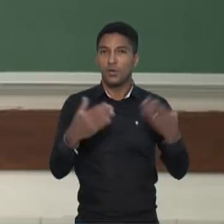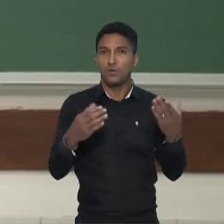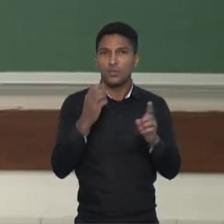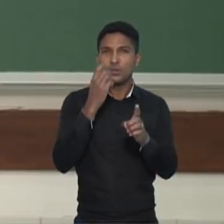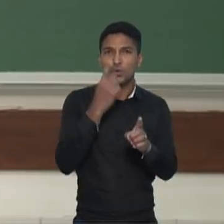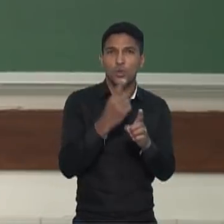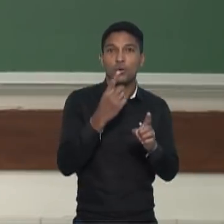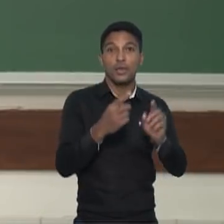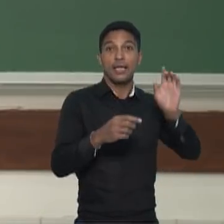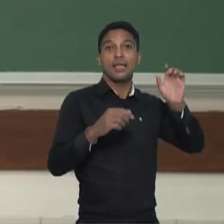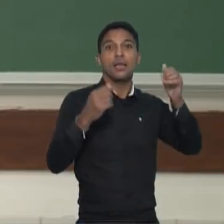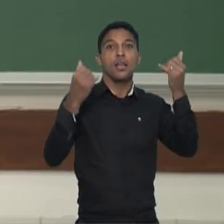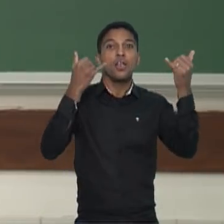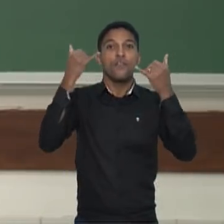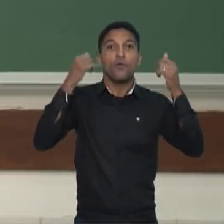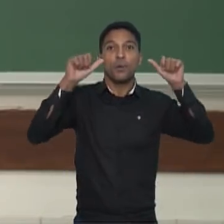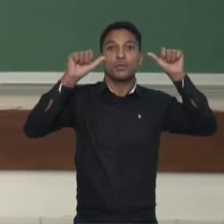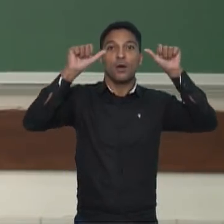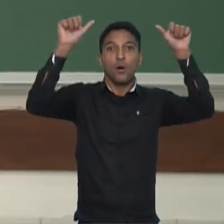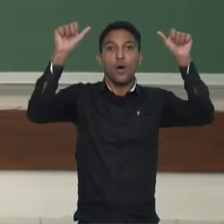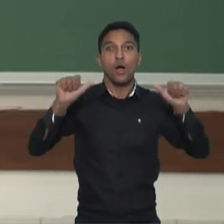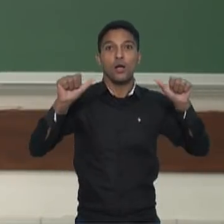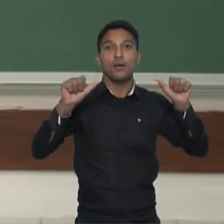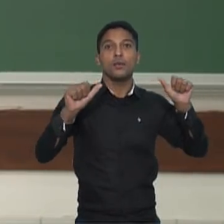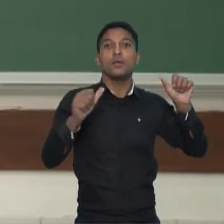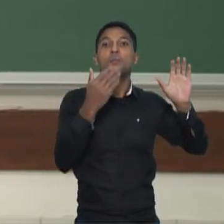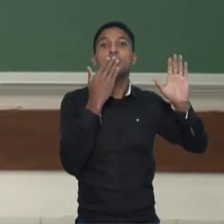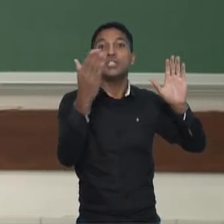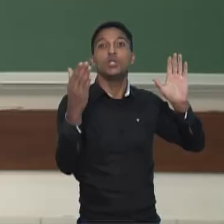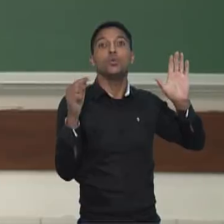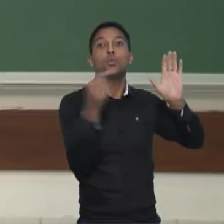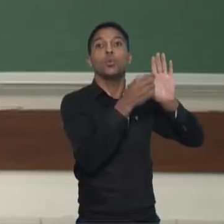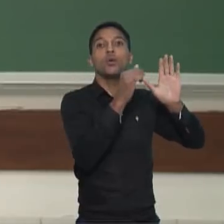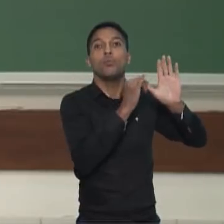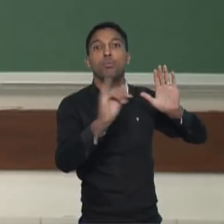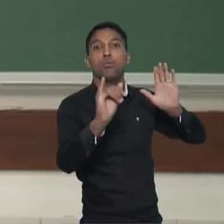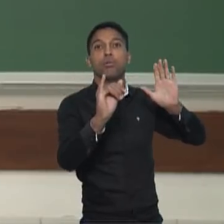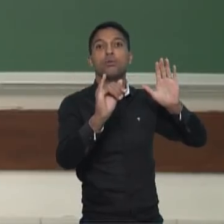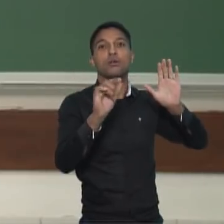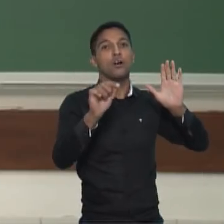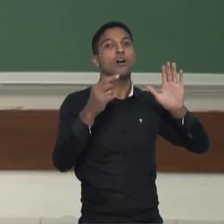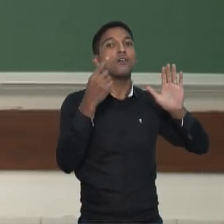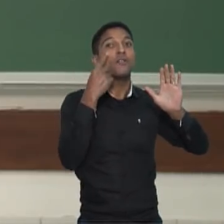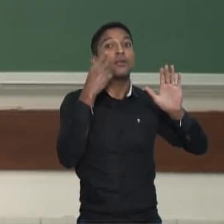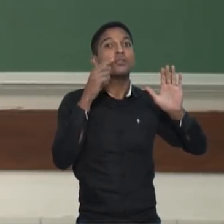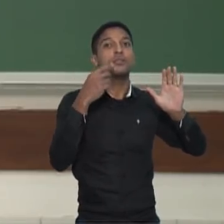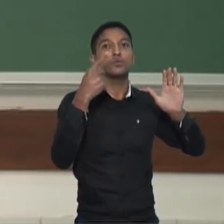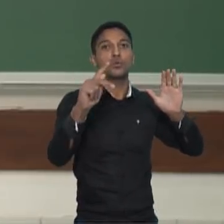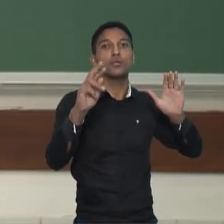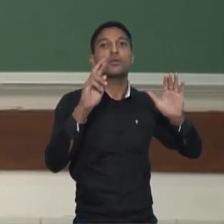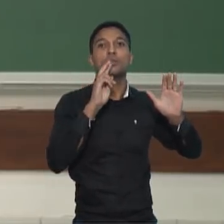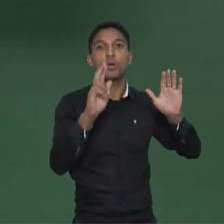Identificou o pedido que está presente nesse cartaz? Veja se a sua resposta está correta.